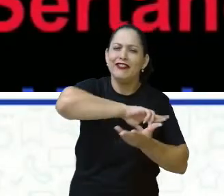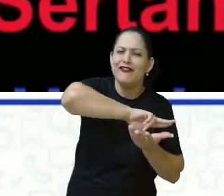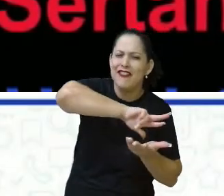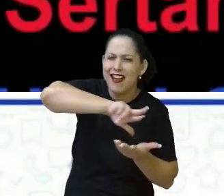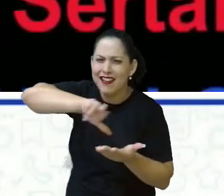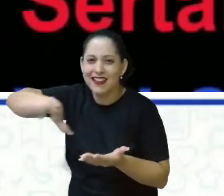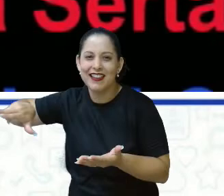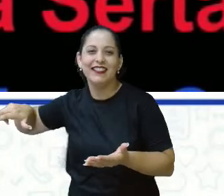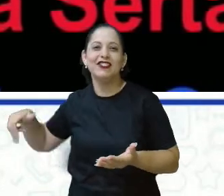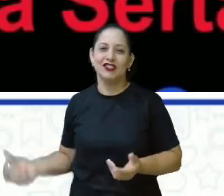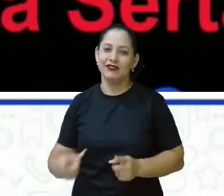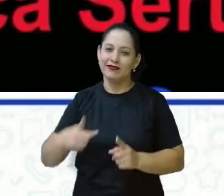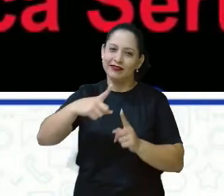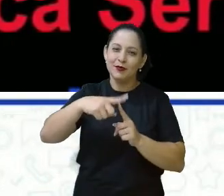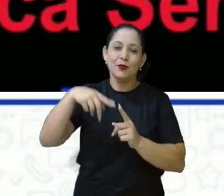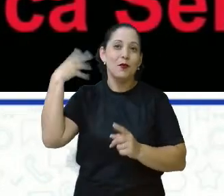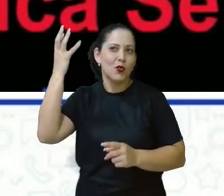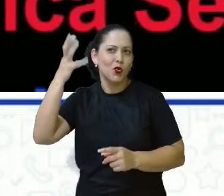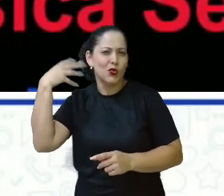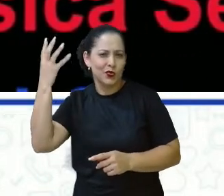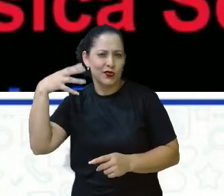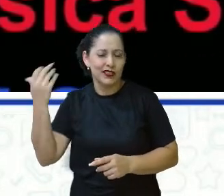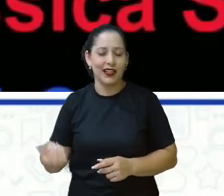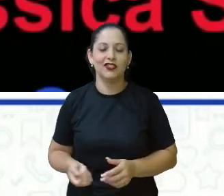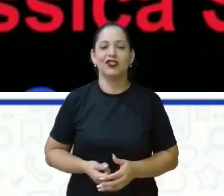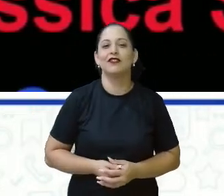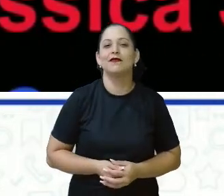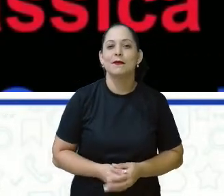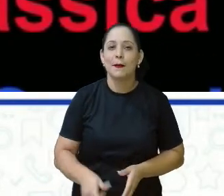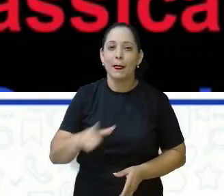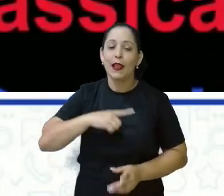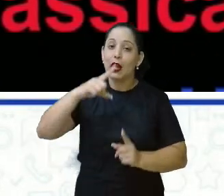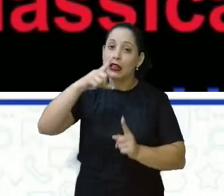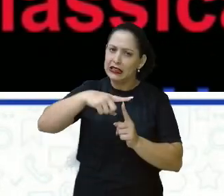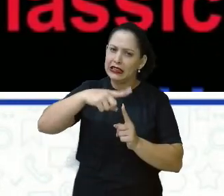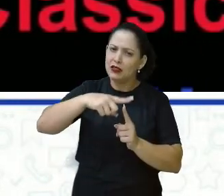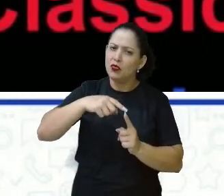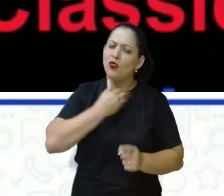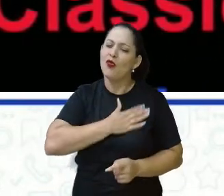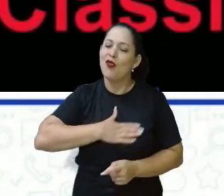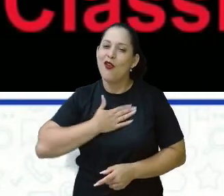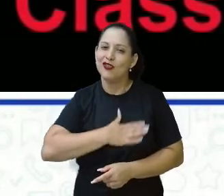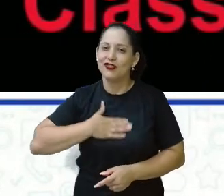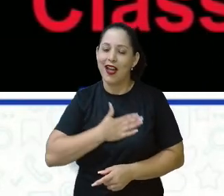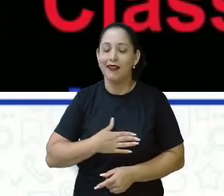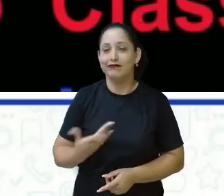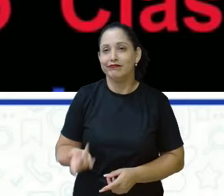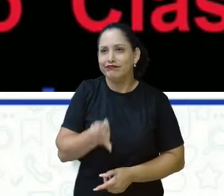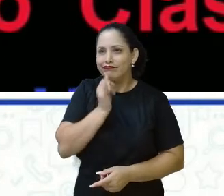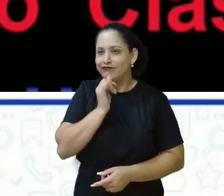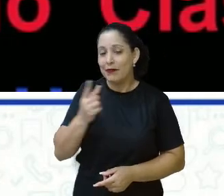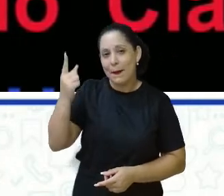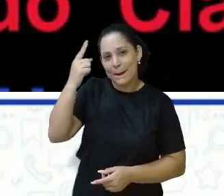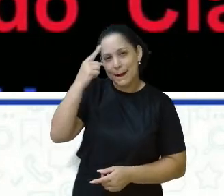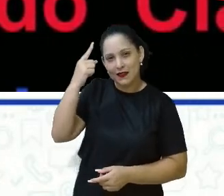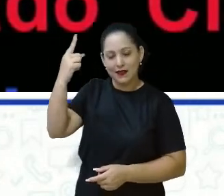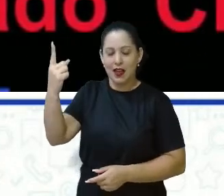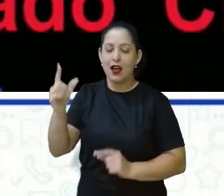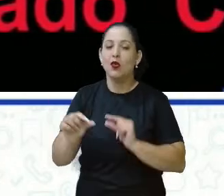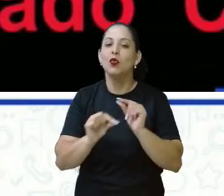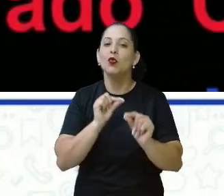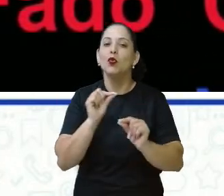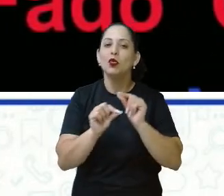também determina, ele se aproxima muito do tipo de música que a gente gosta. Se a gente pensar aí direitinho, a gente